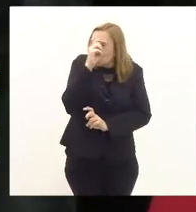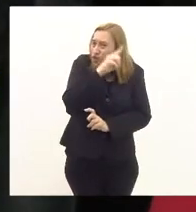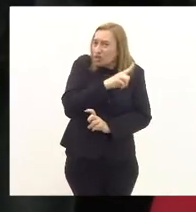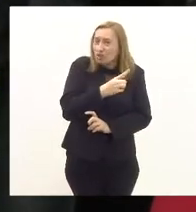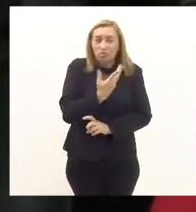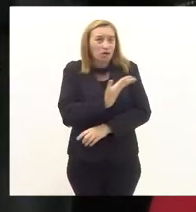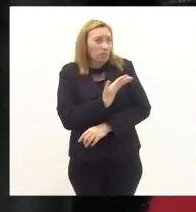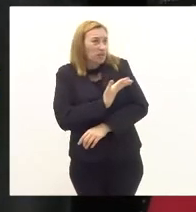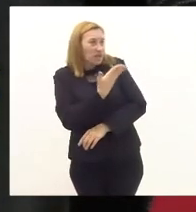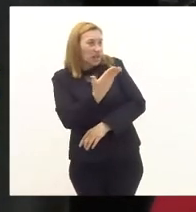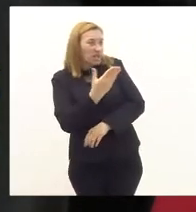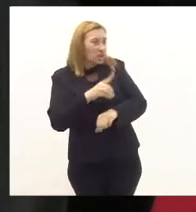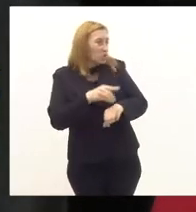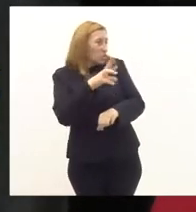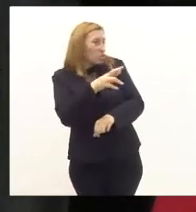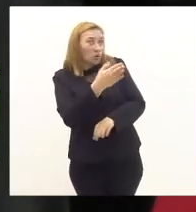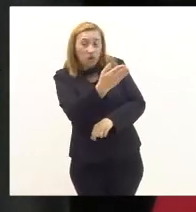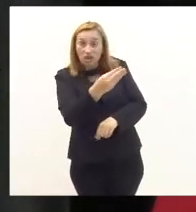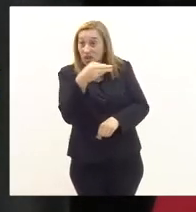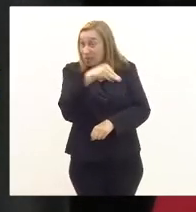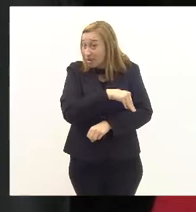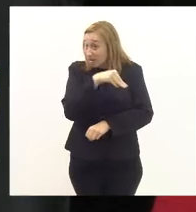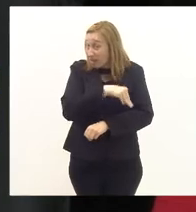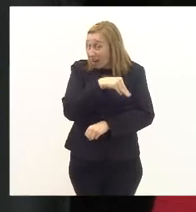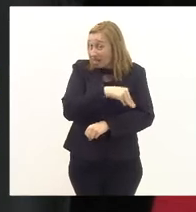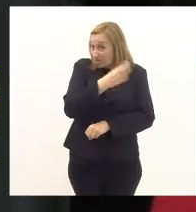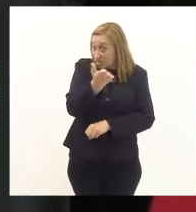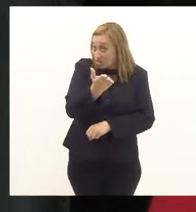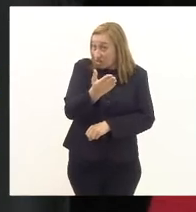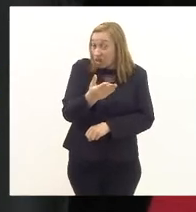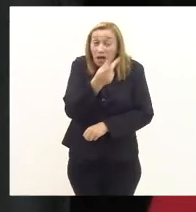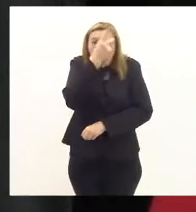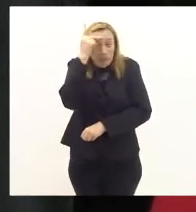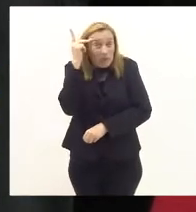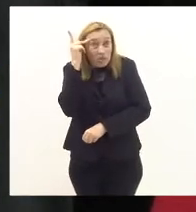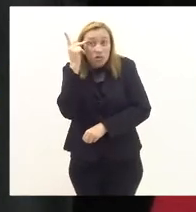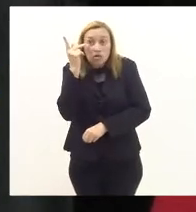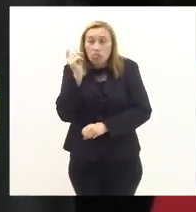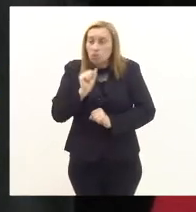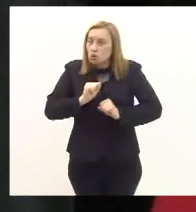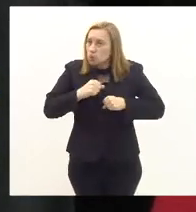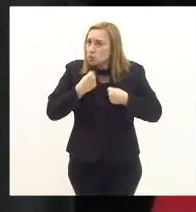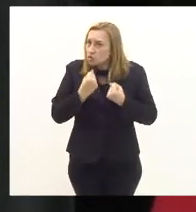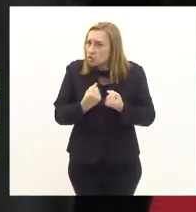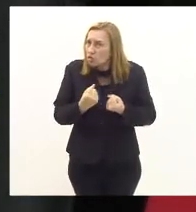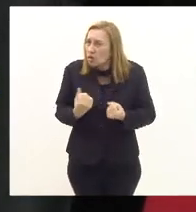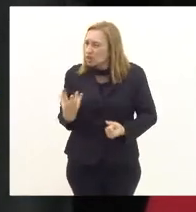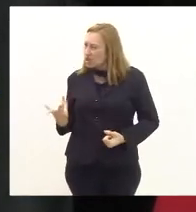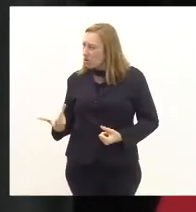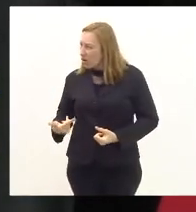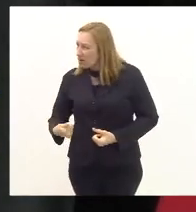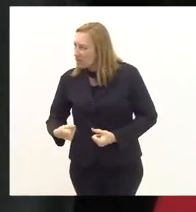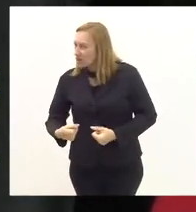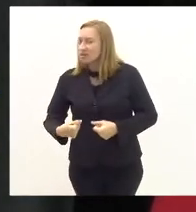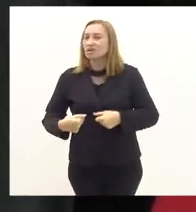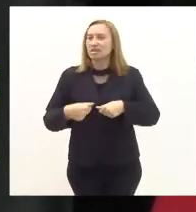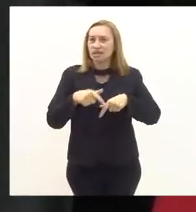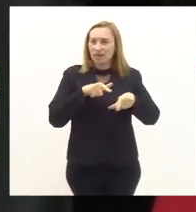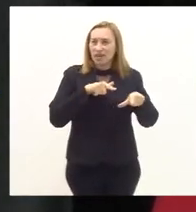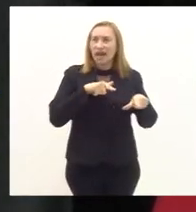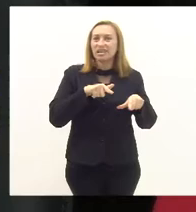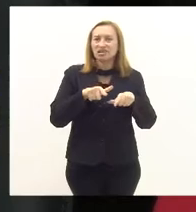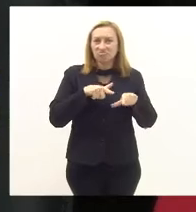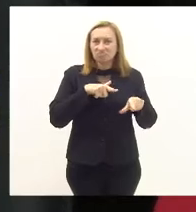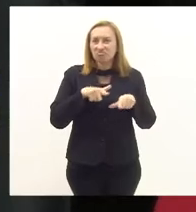da nossa amiga que é doutoranda em matemática, né, de pessoas que buscam uma qualificação maior.